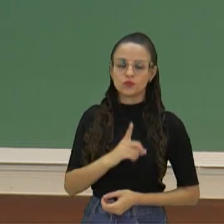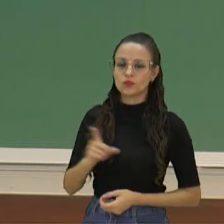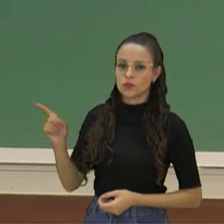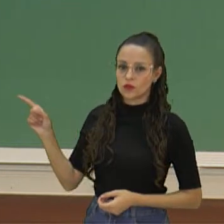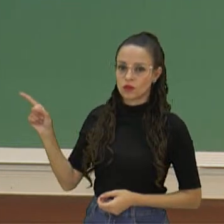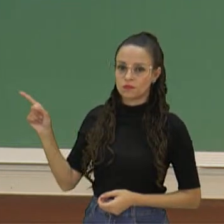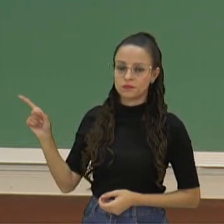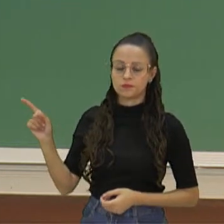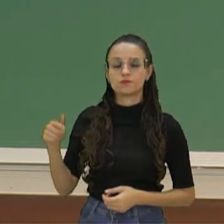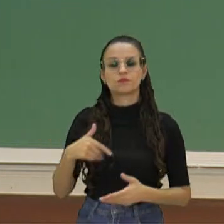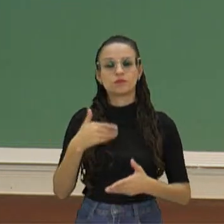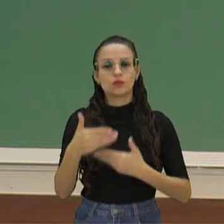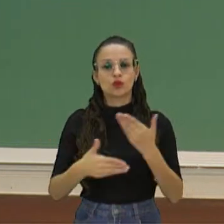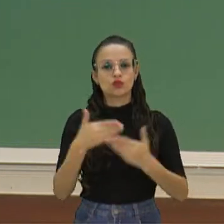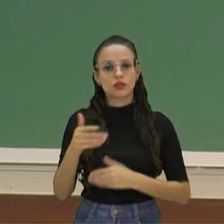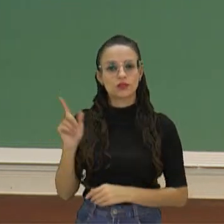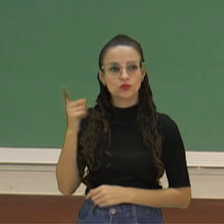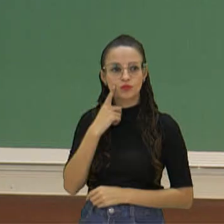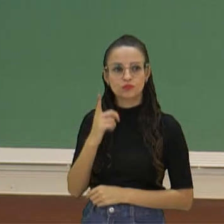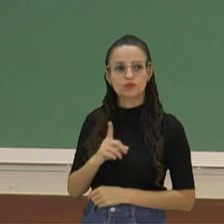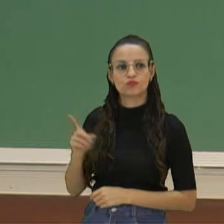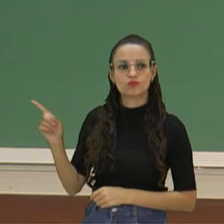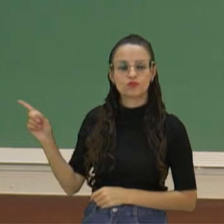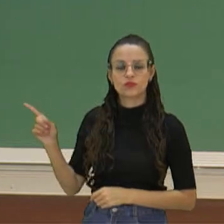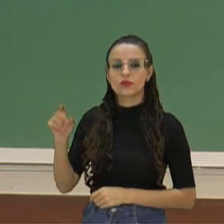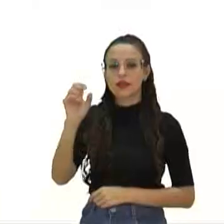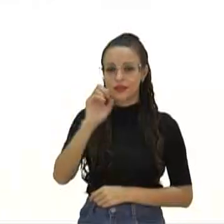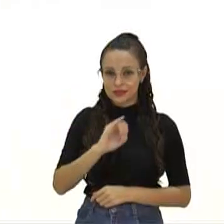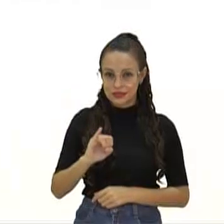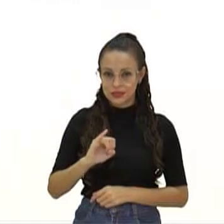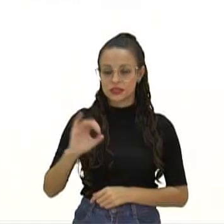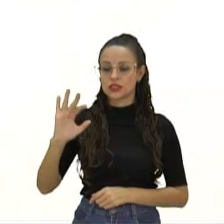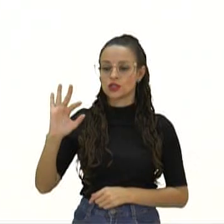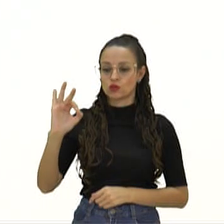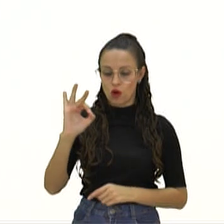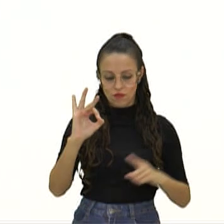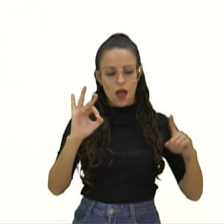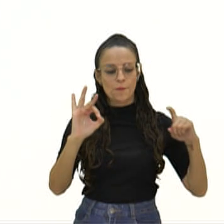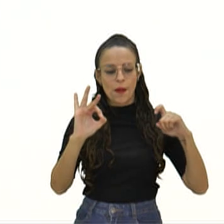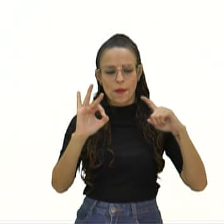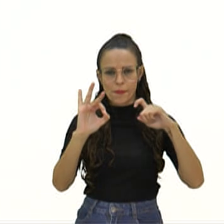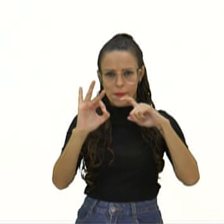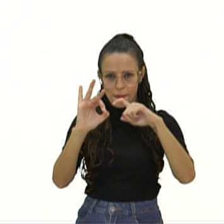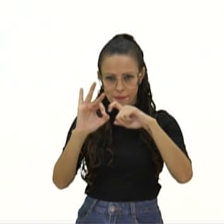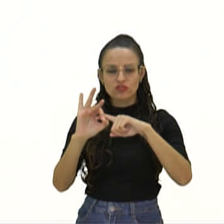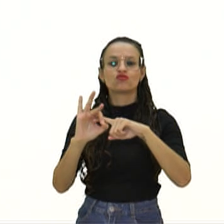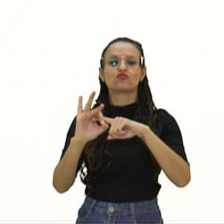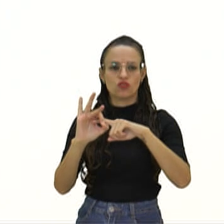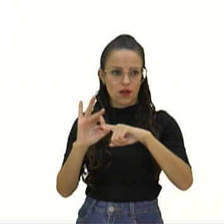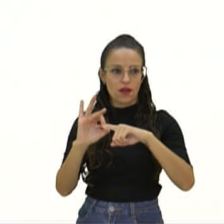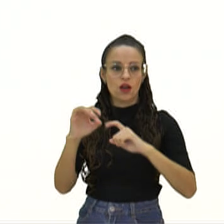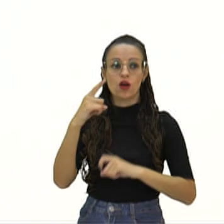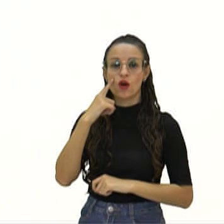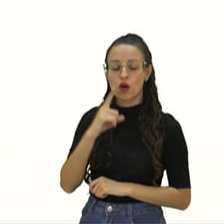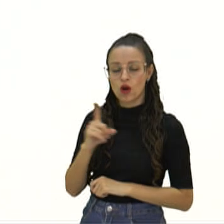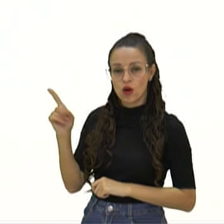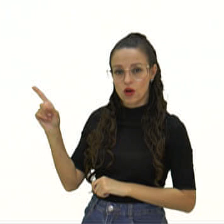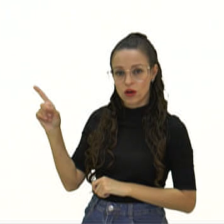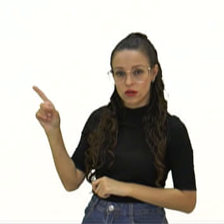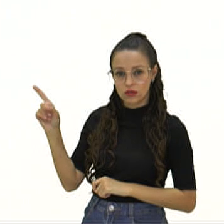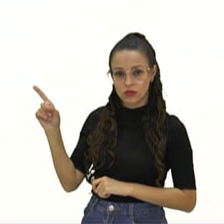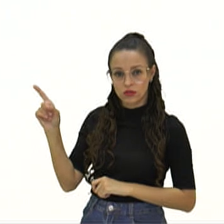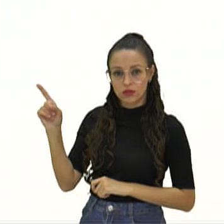processo mais próximo, né? Se o óvulo for fecundado por um espermatozoide, aqui nessa região vai formar a